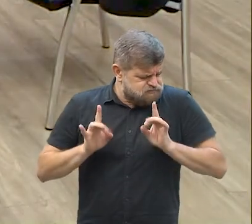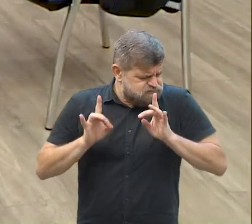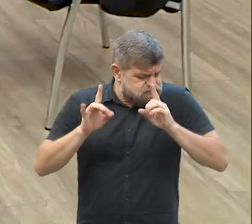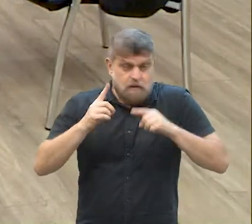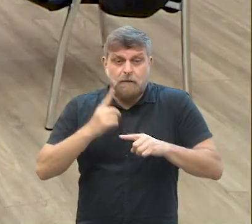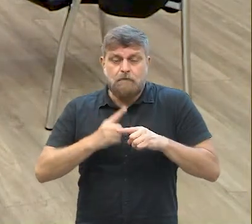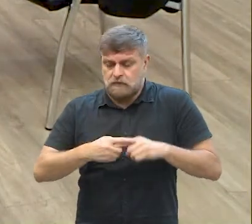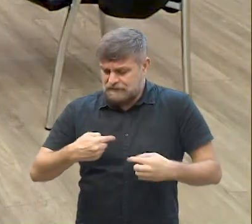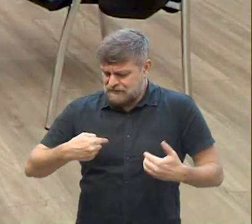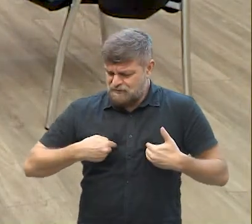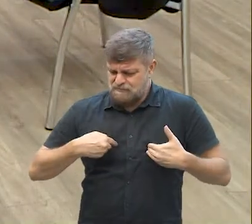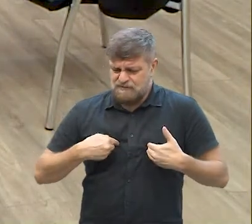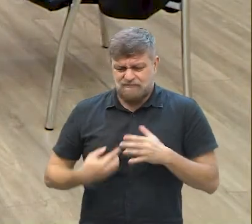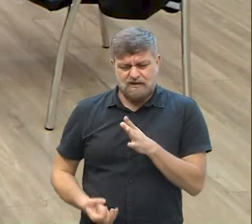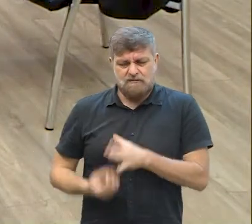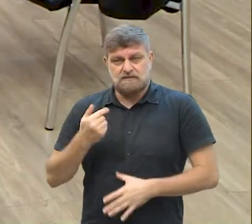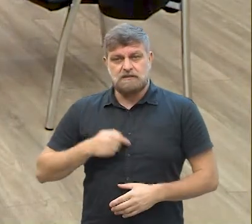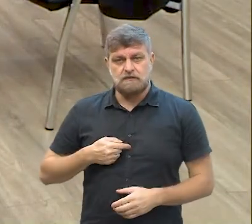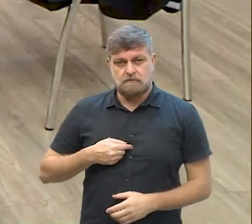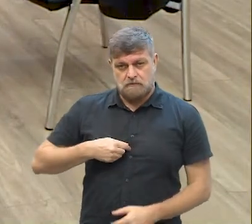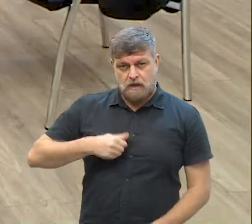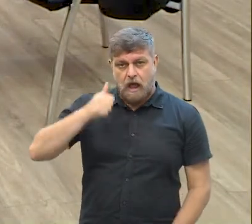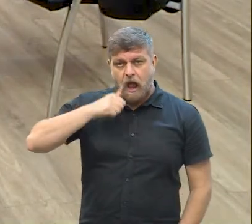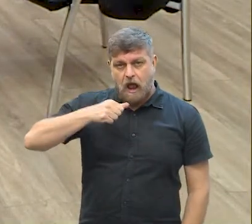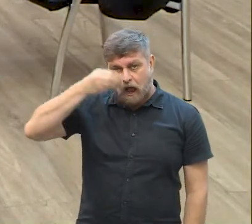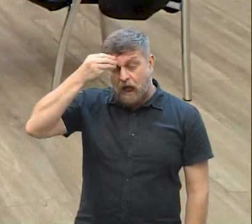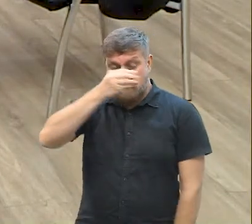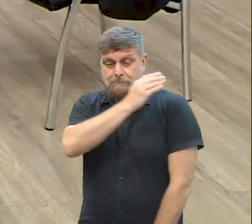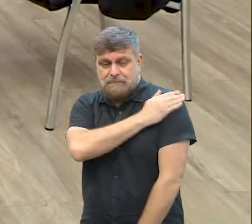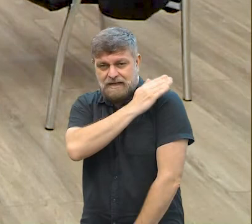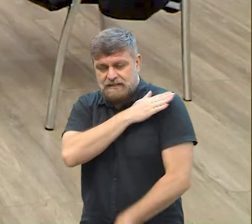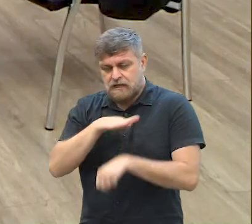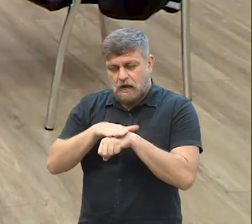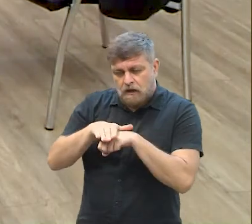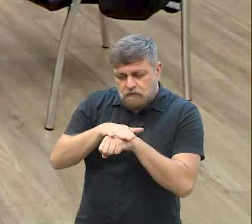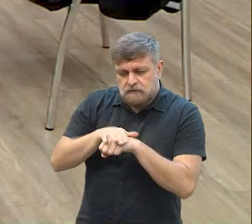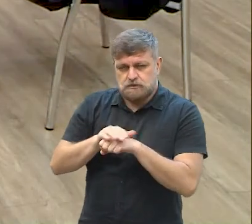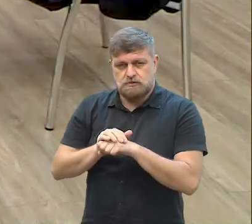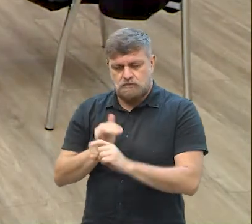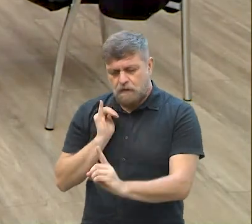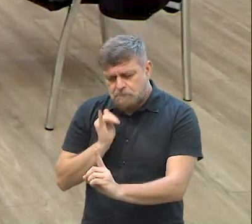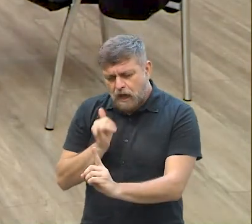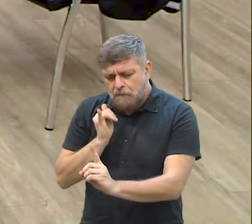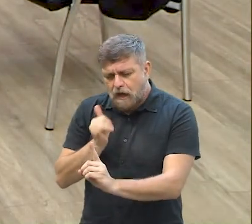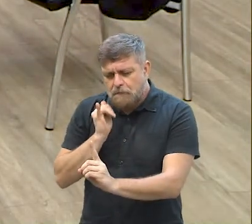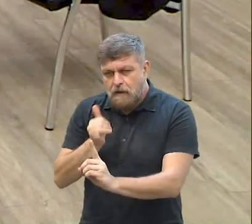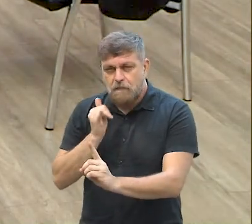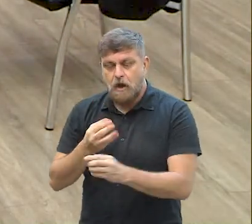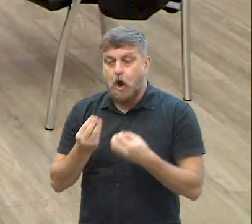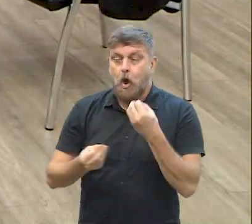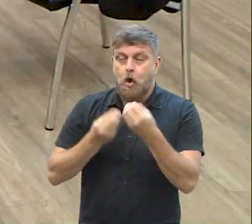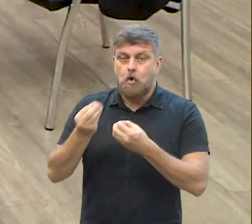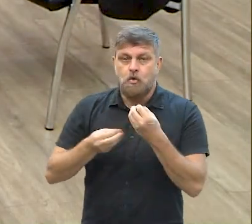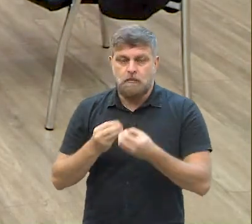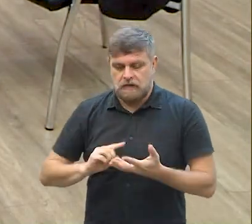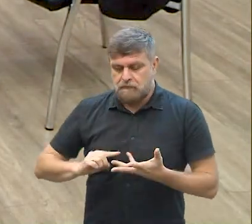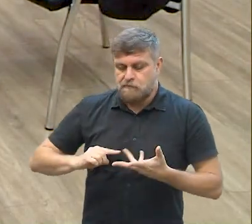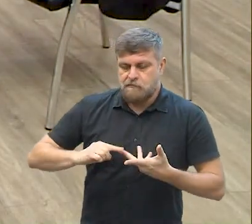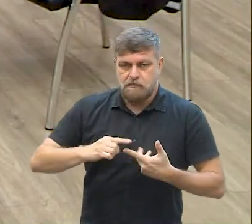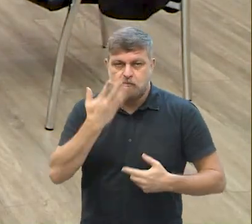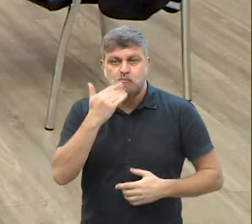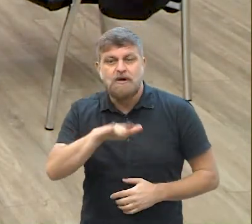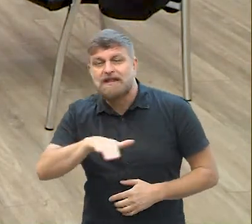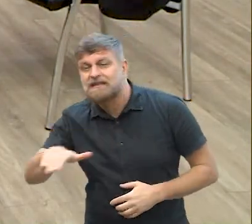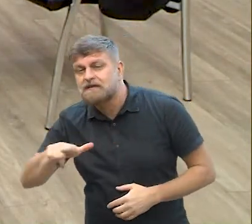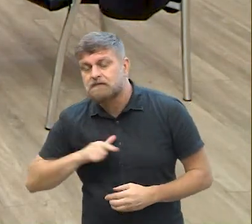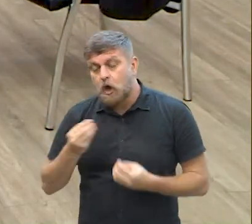está acontecendo comigo? A sua madrinha, ela conversou bastante com você, quando você ia em casa de amigo, como é que você lidou com tudo